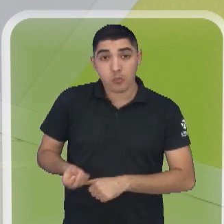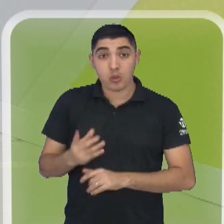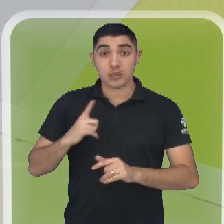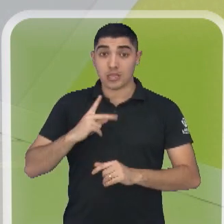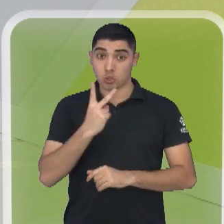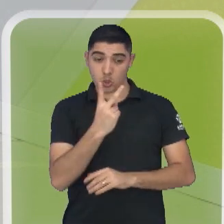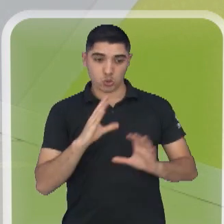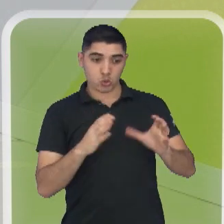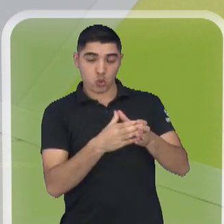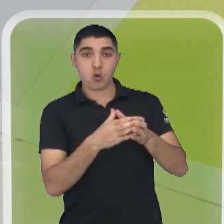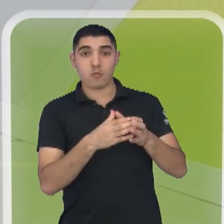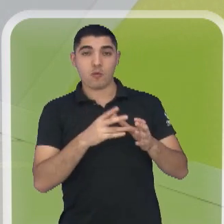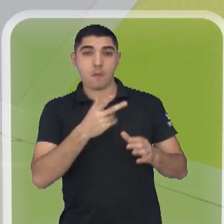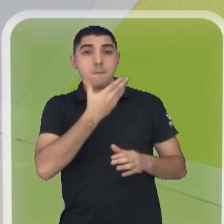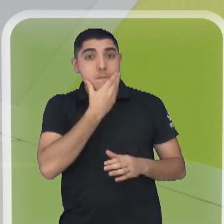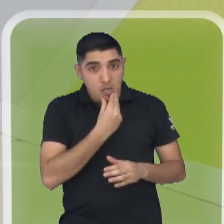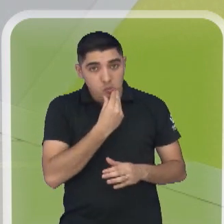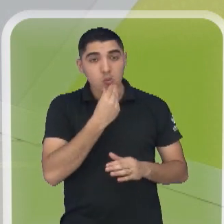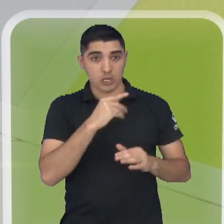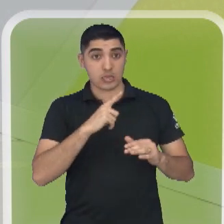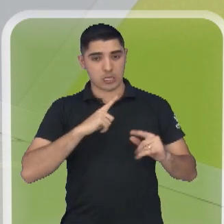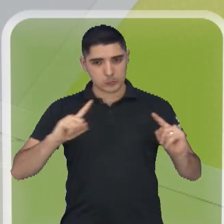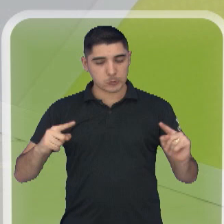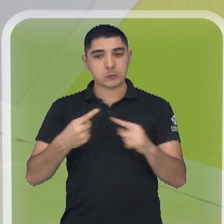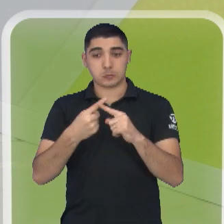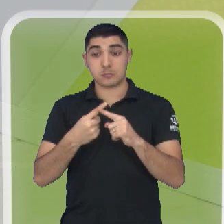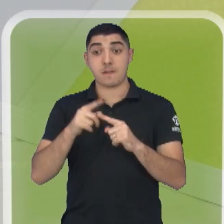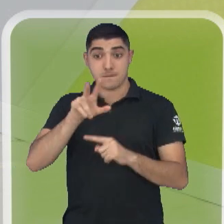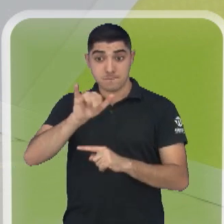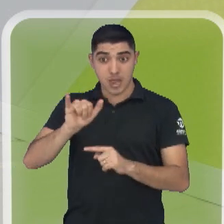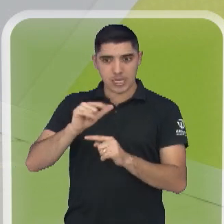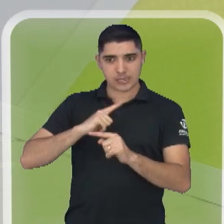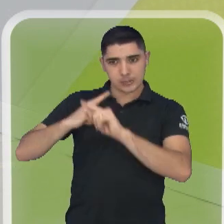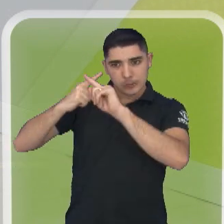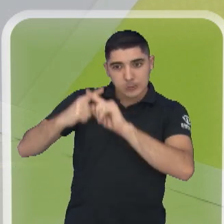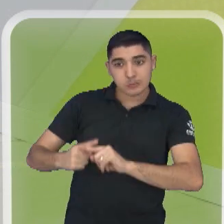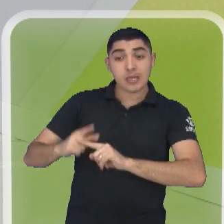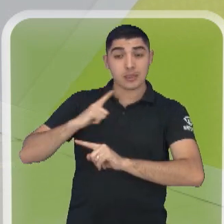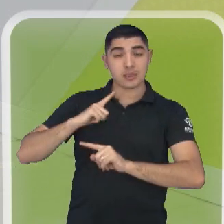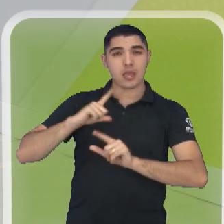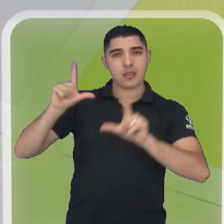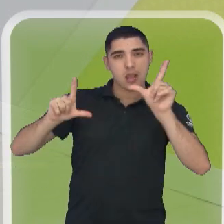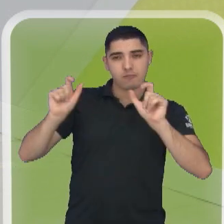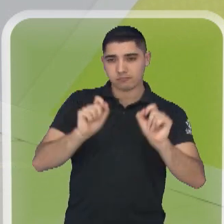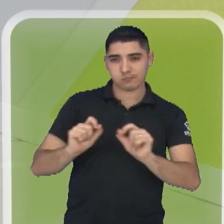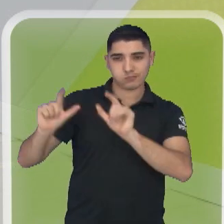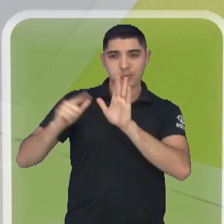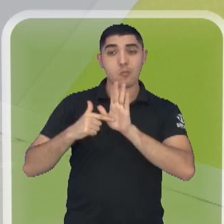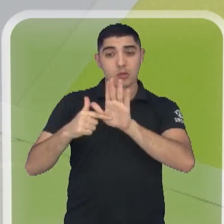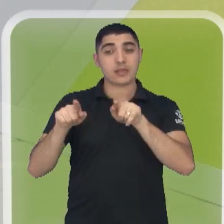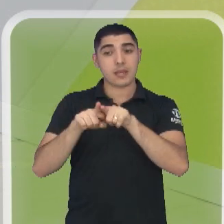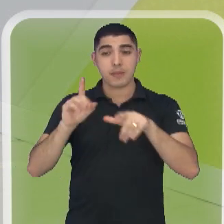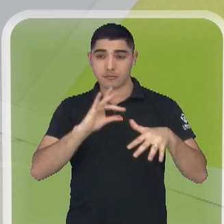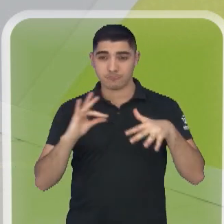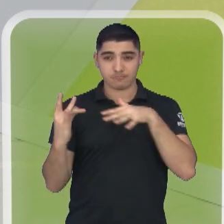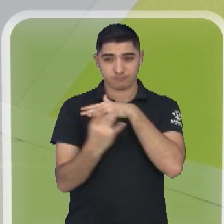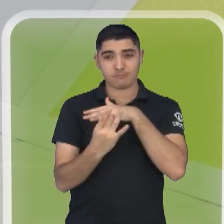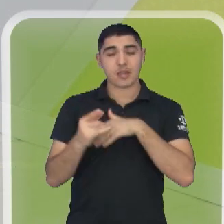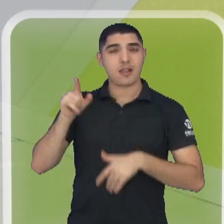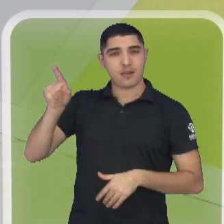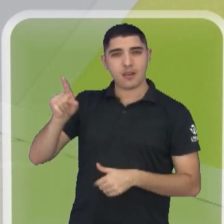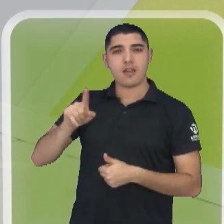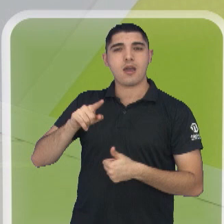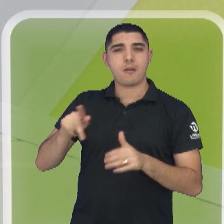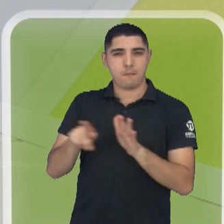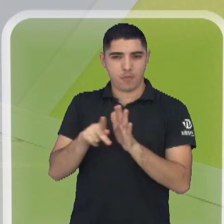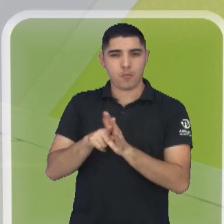chaves e vale vaga para o Mundial de Clubes. Os jogos terão transmissão ao vivo através das redes sociais do